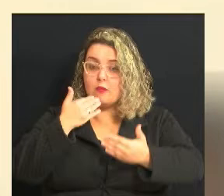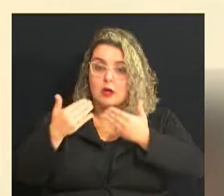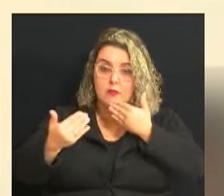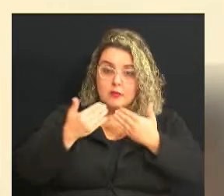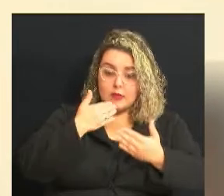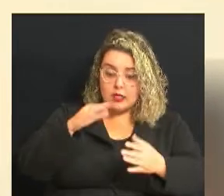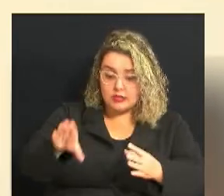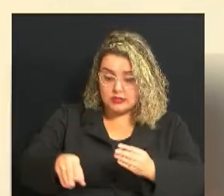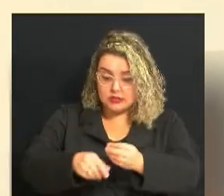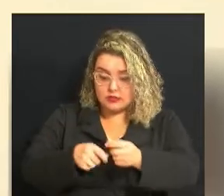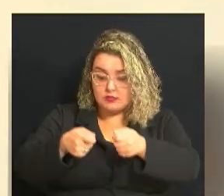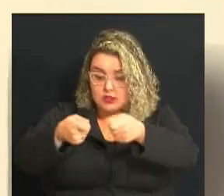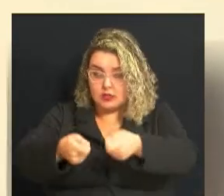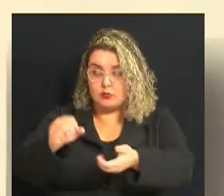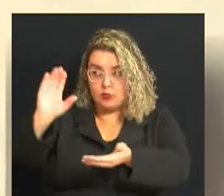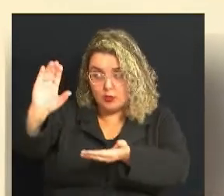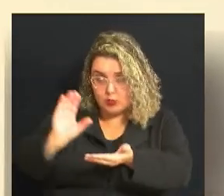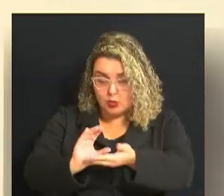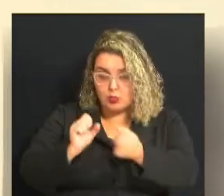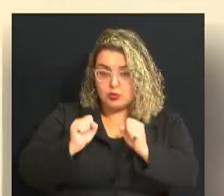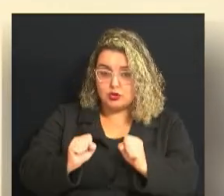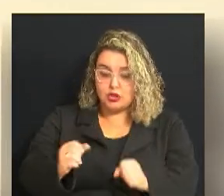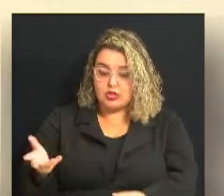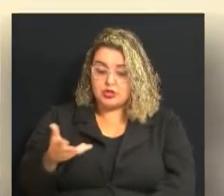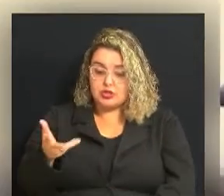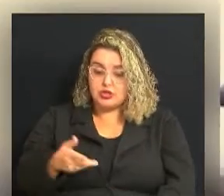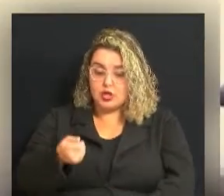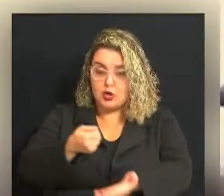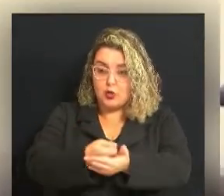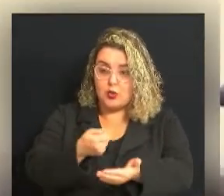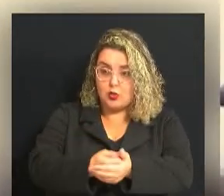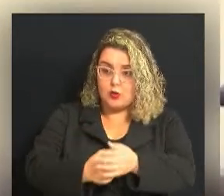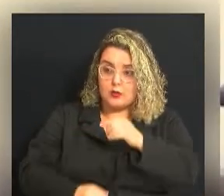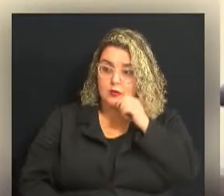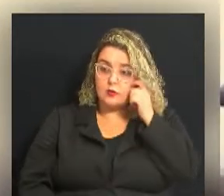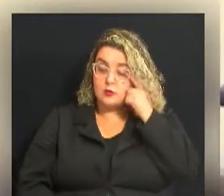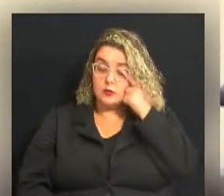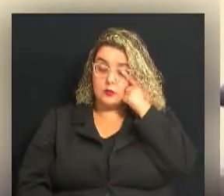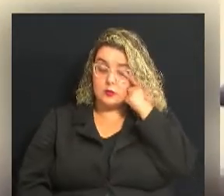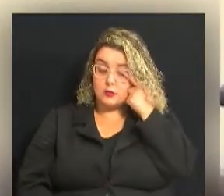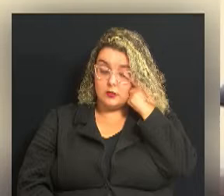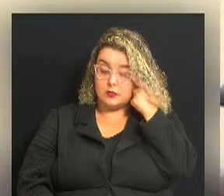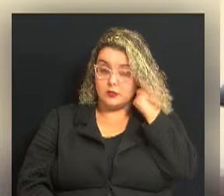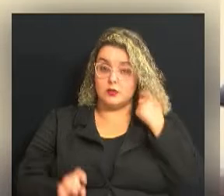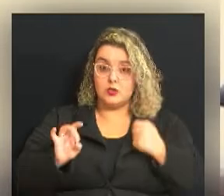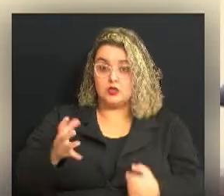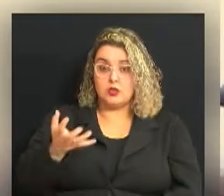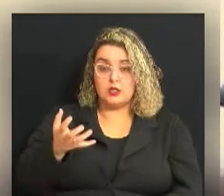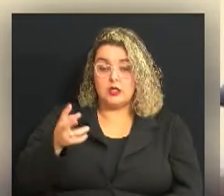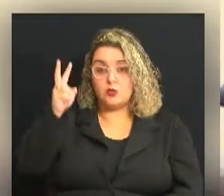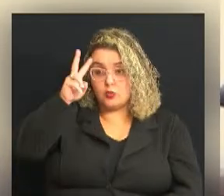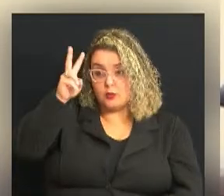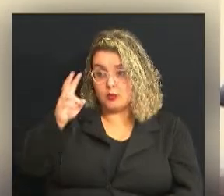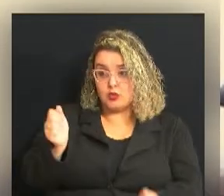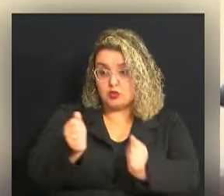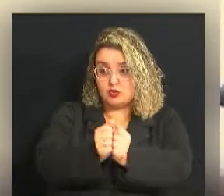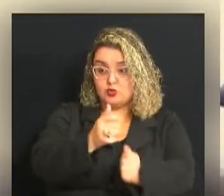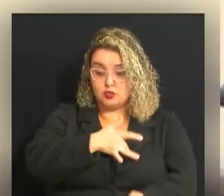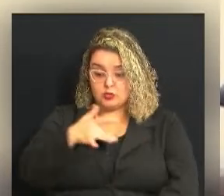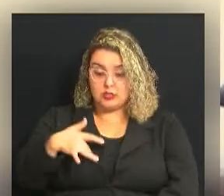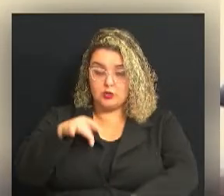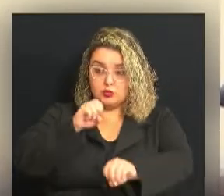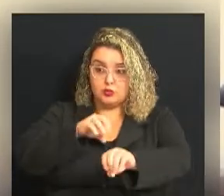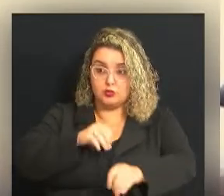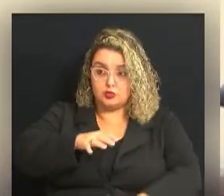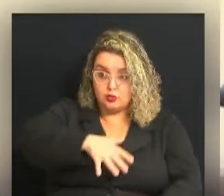emendas impositivas poderiam agilizar o cumprimento delas. Só quero relembrar que, junto com saúde e educação, a área